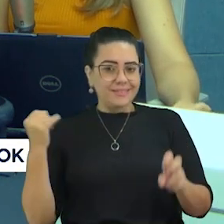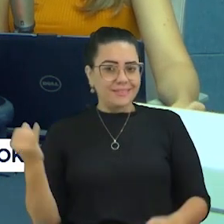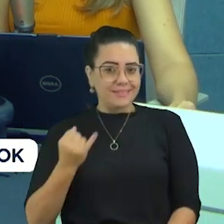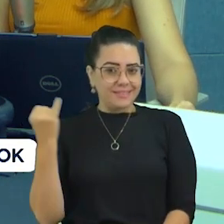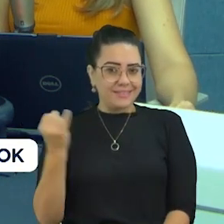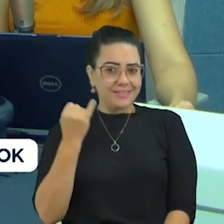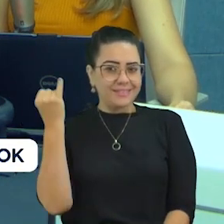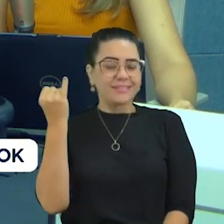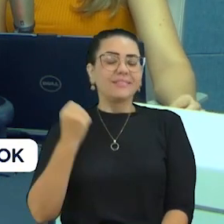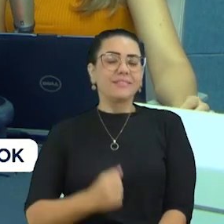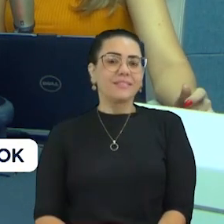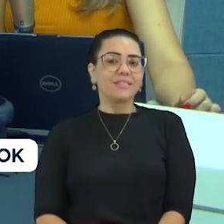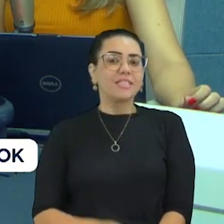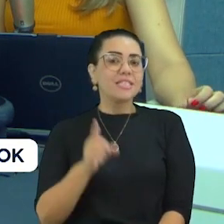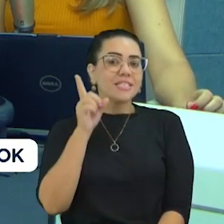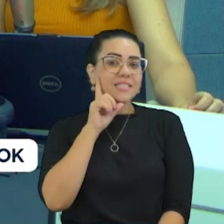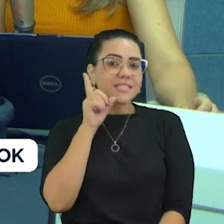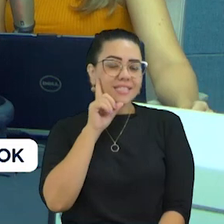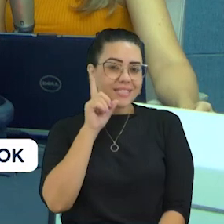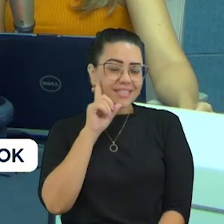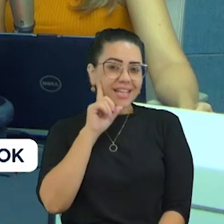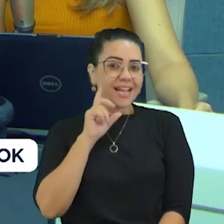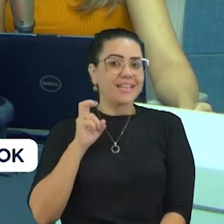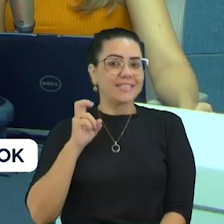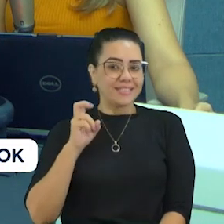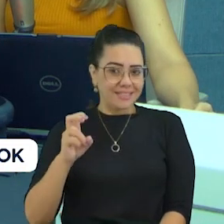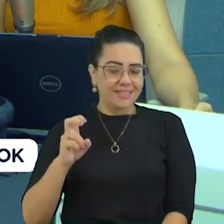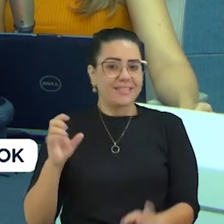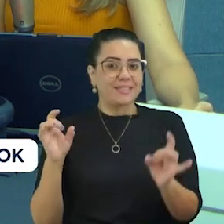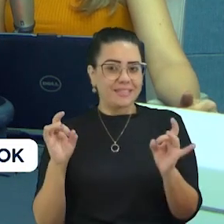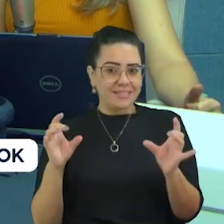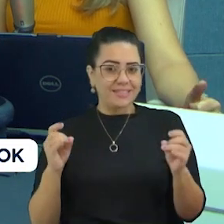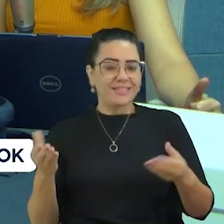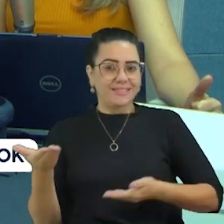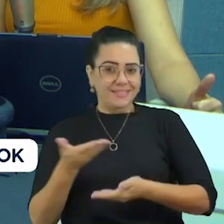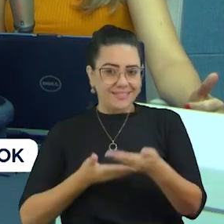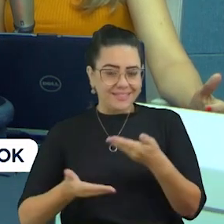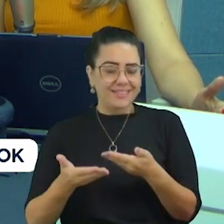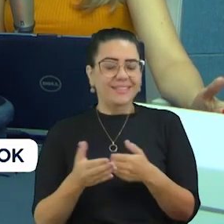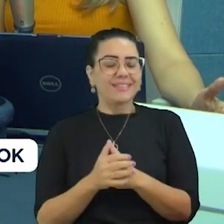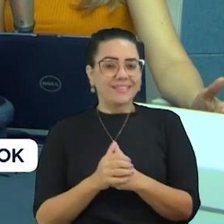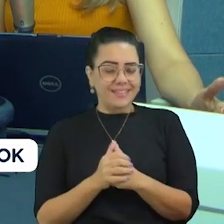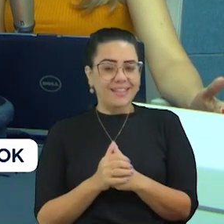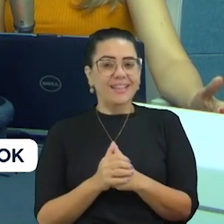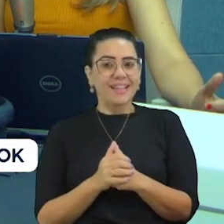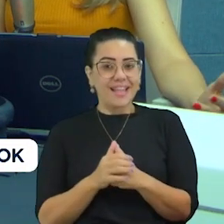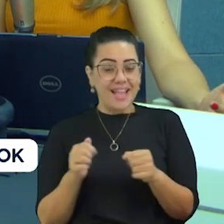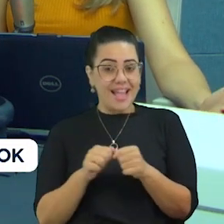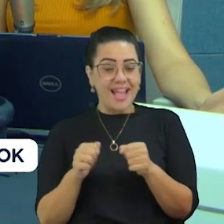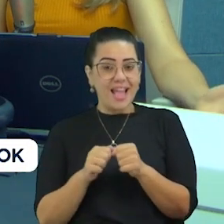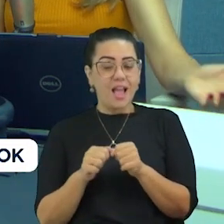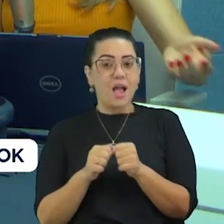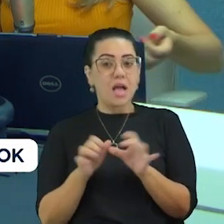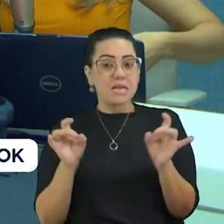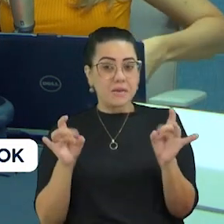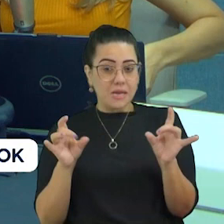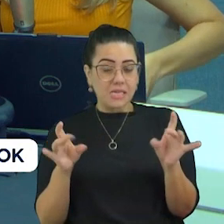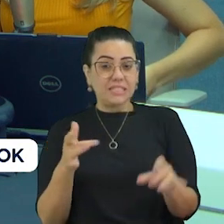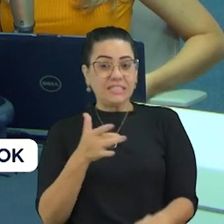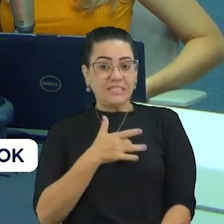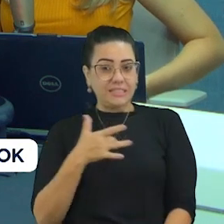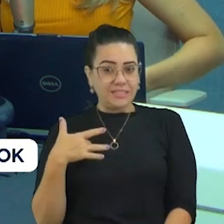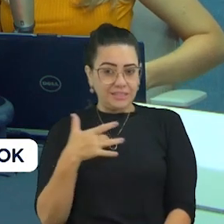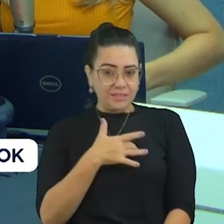porque dia 5 é o Dia Nacional do Uso Racional de Medicamentos. É, a Organização Mundial de Saúde alerta, né, que pelo